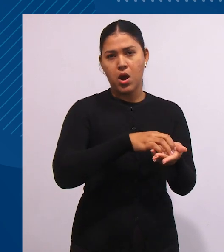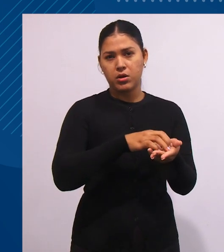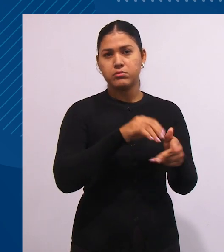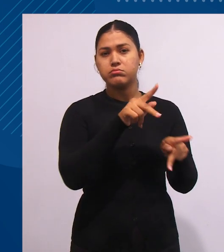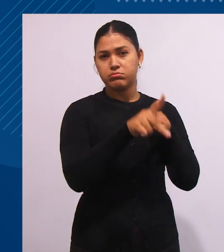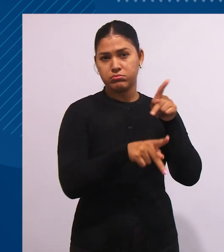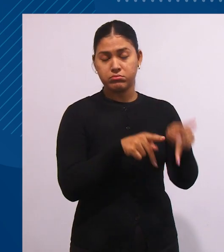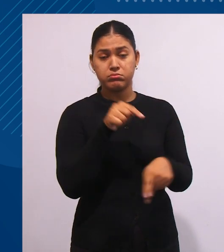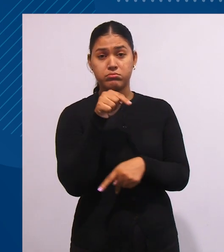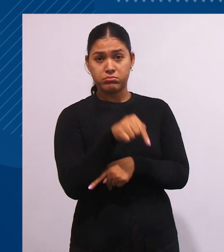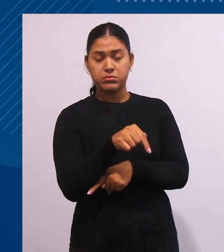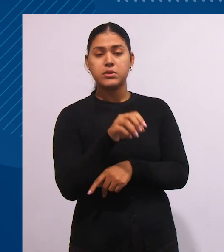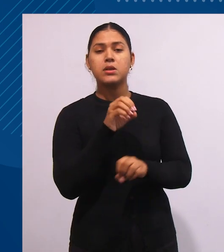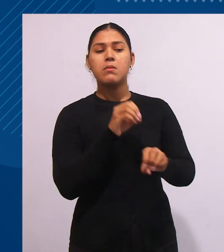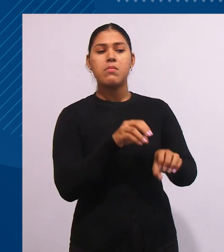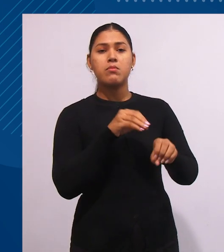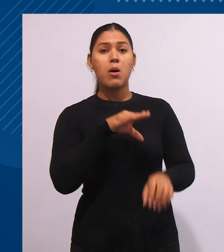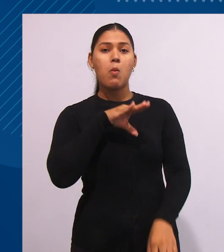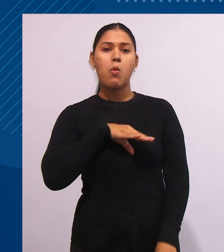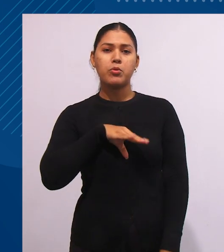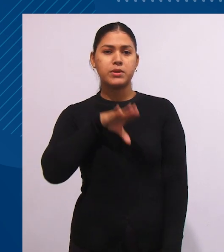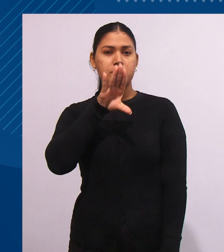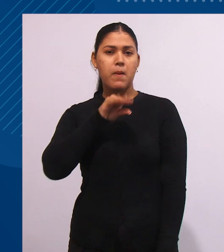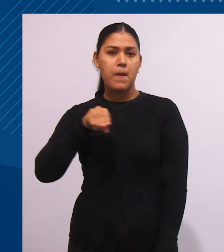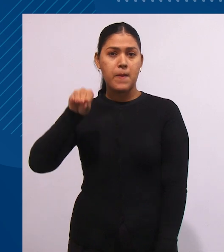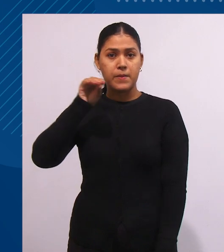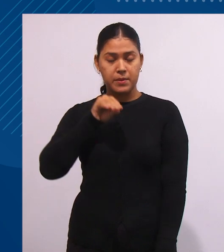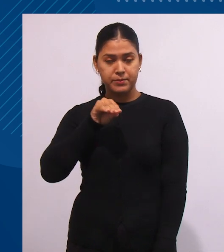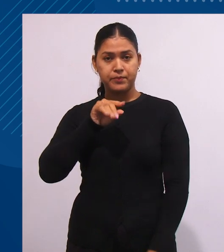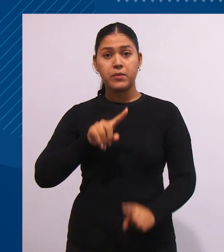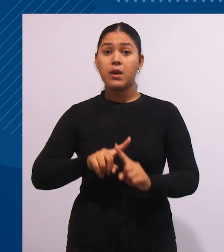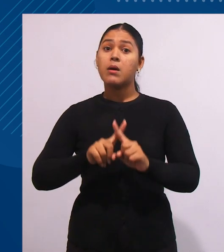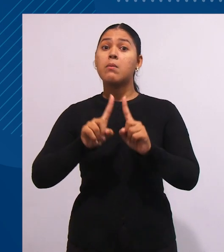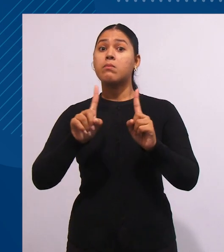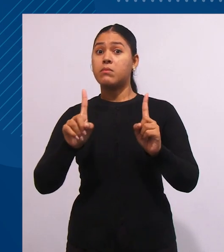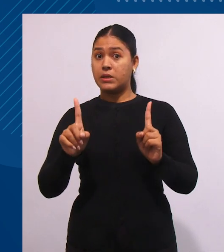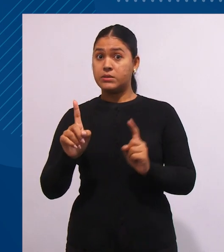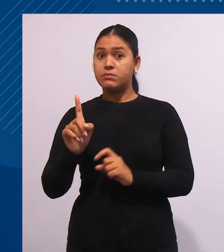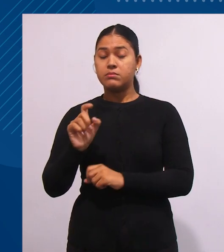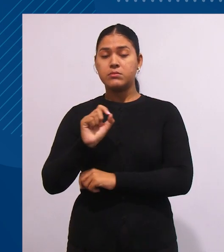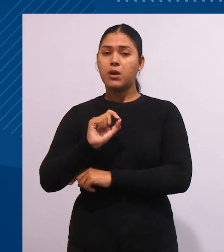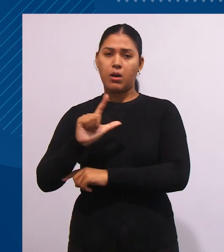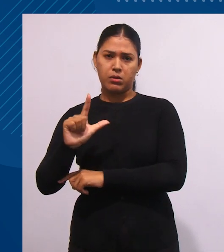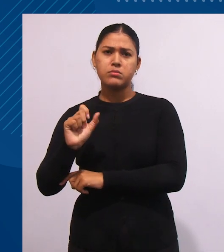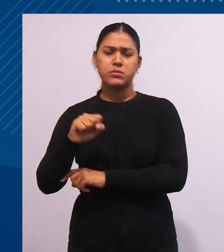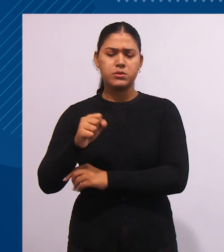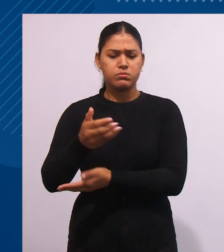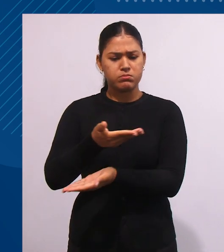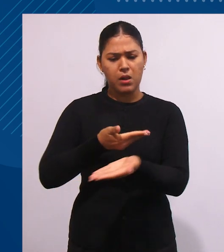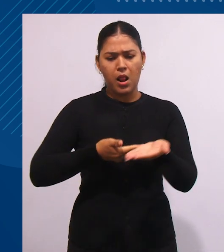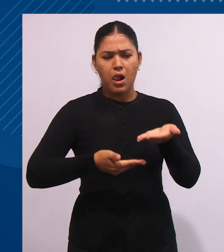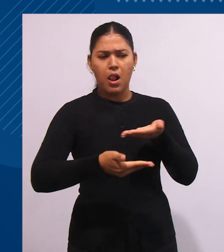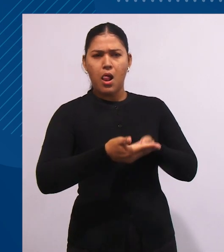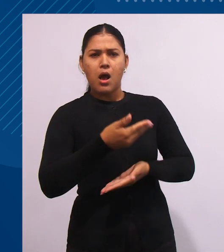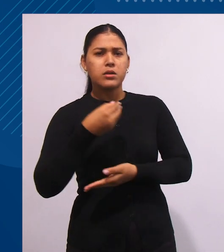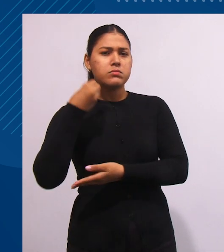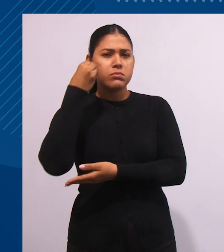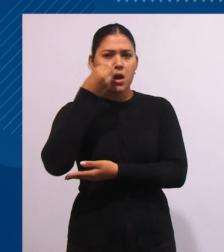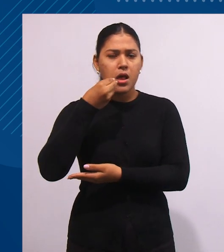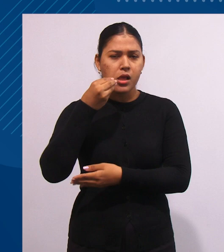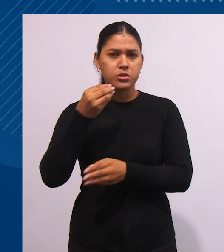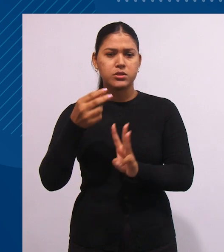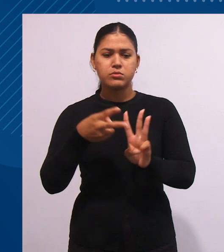são ministradas na língua portuguesa, mas essa troca, né, de